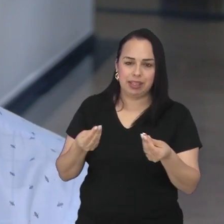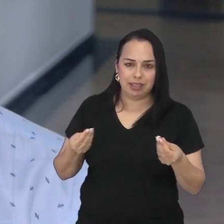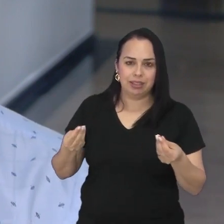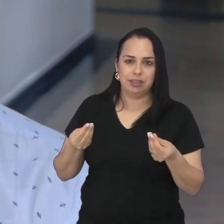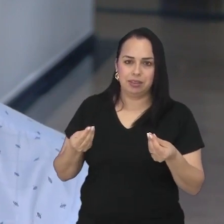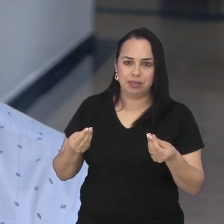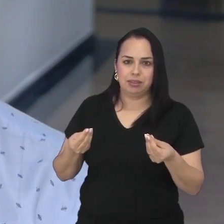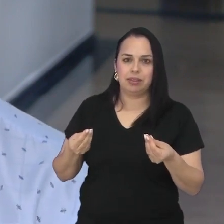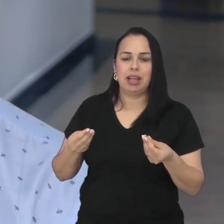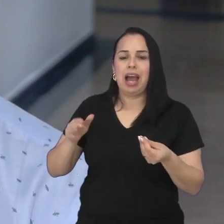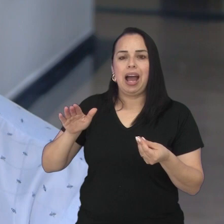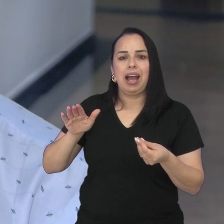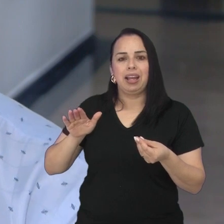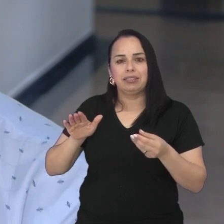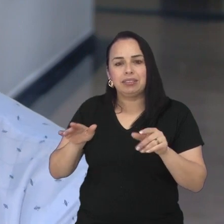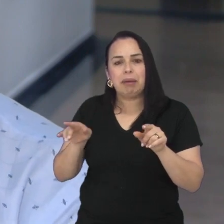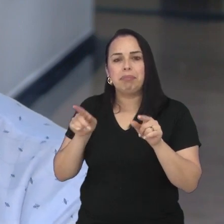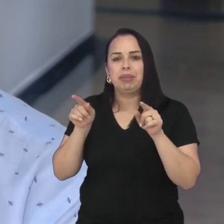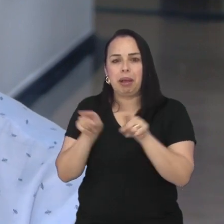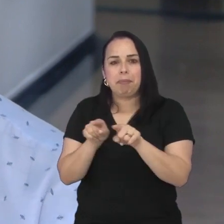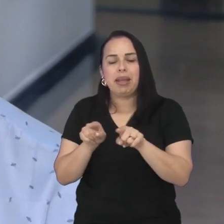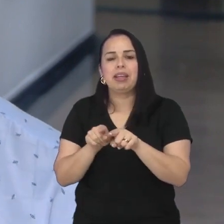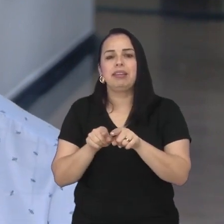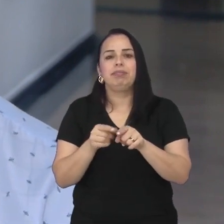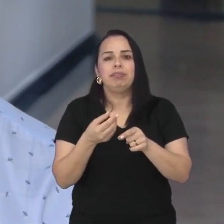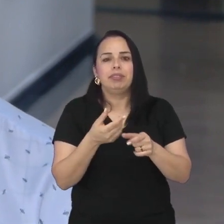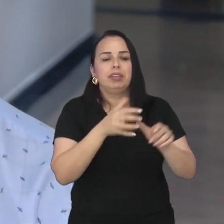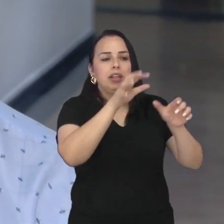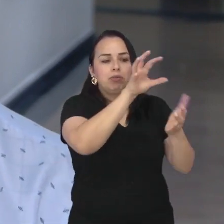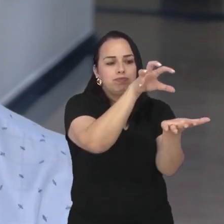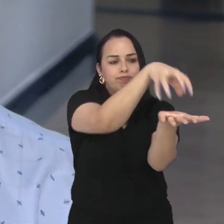esse trabalho tirar um pouco, às vezes, do centro